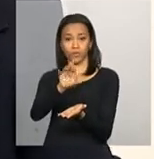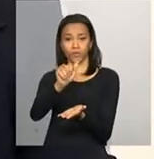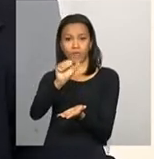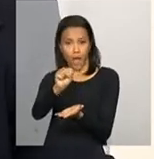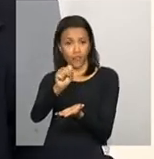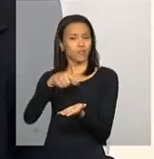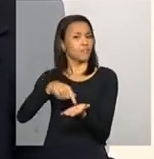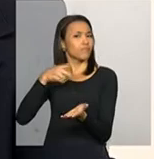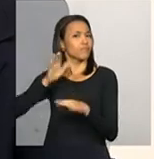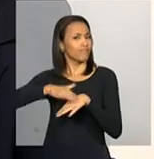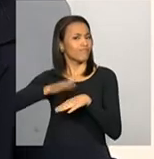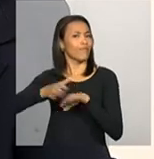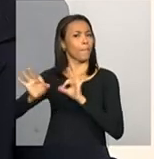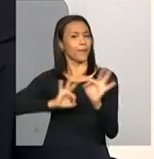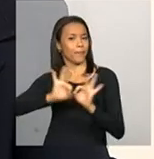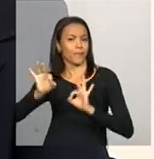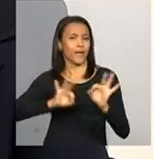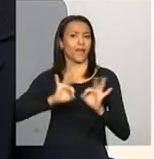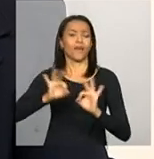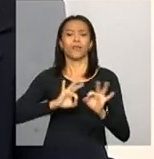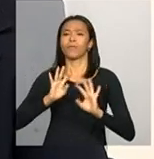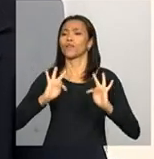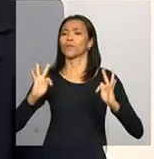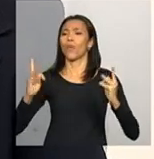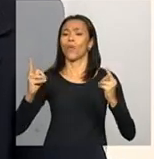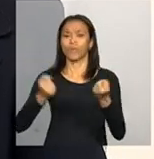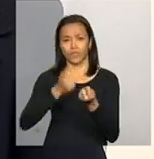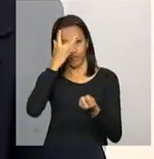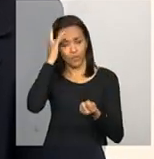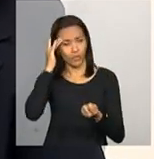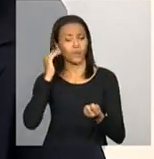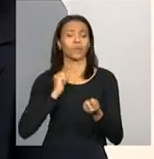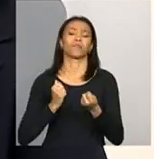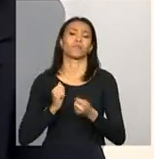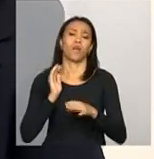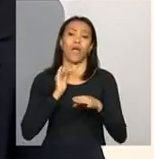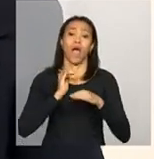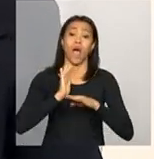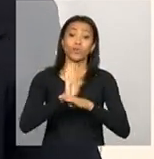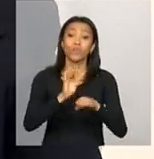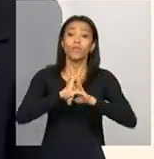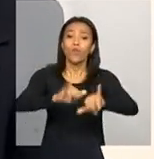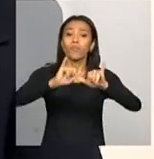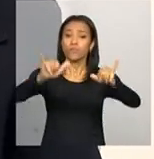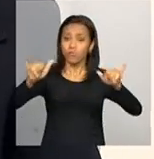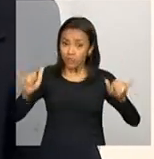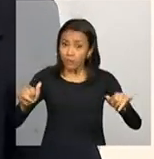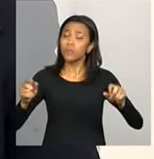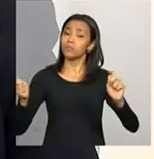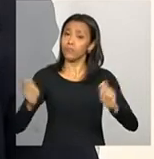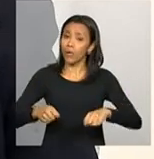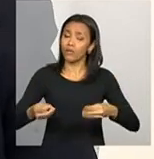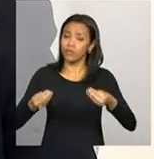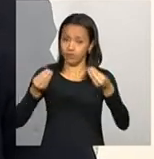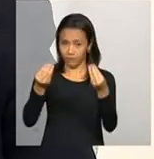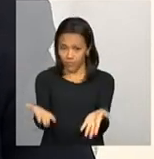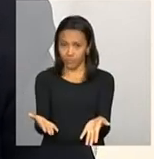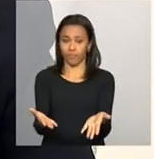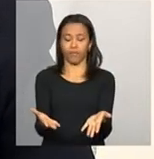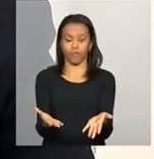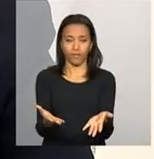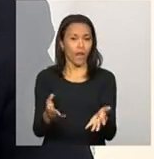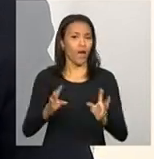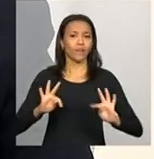preparados para atender todas as pessoas e podem fornecer né, essas informações